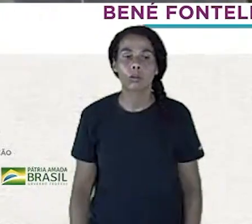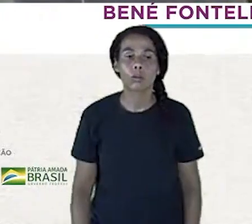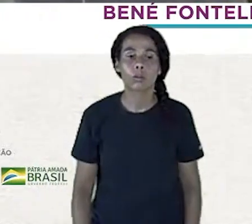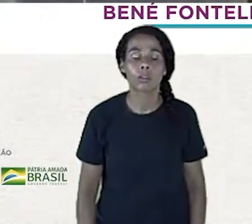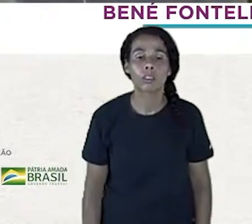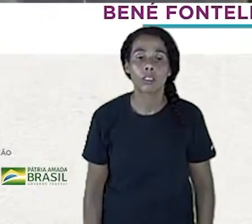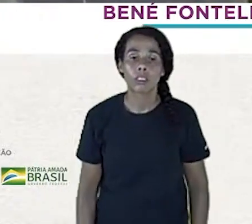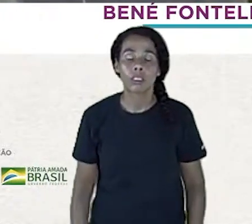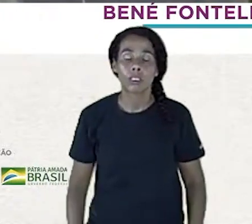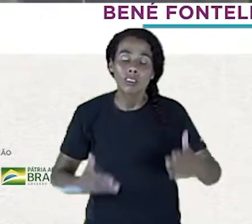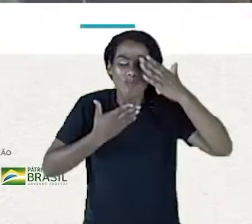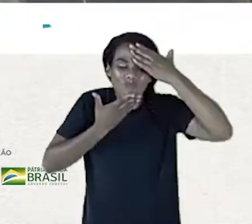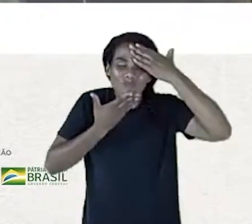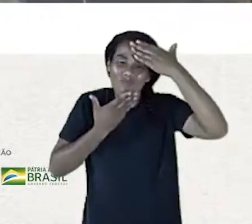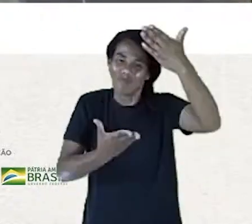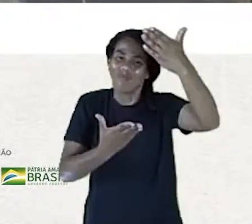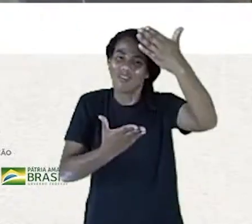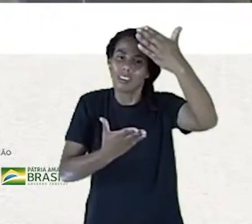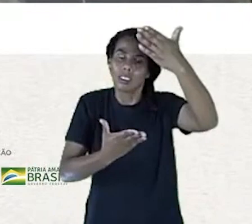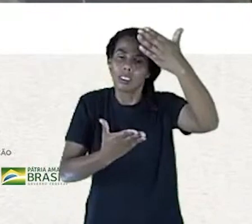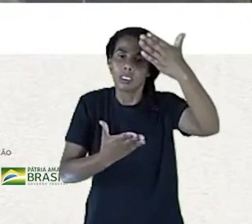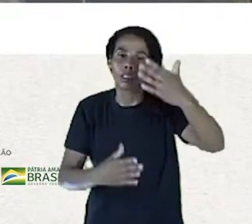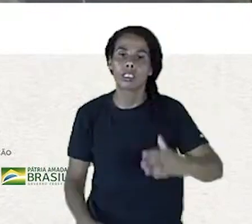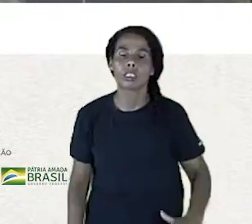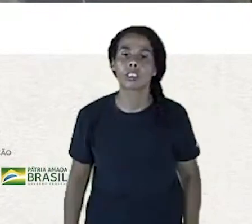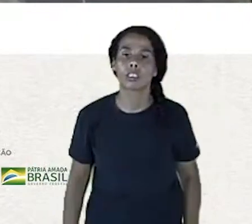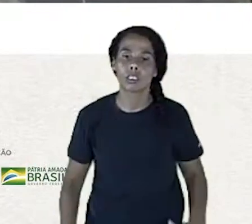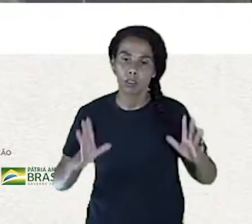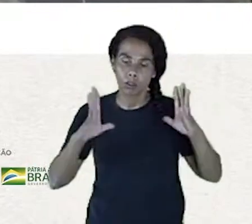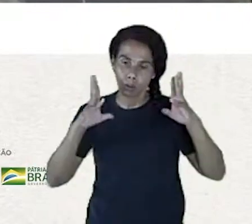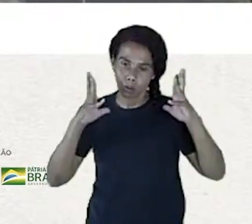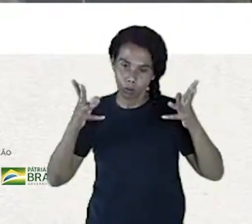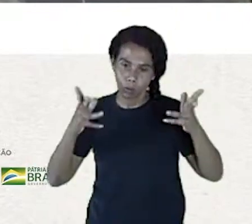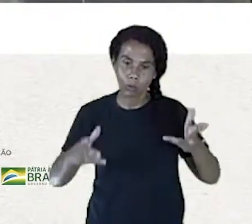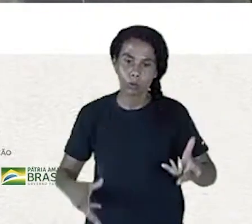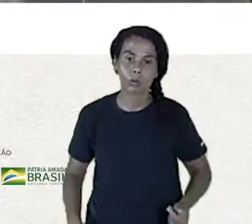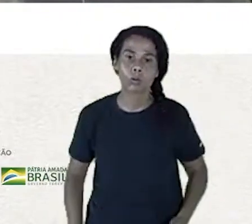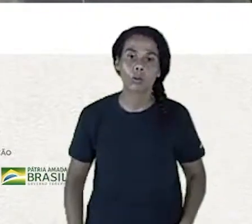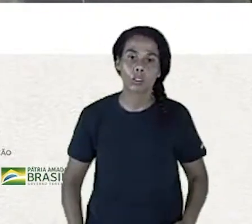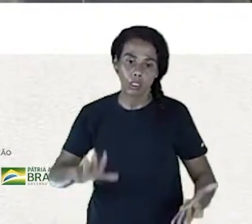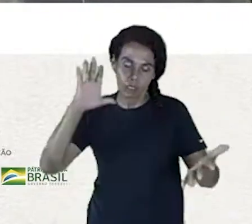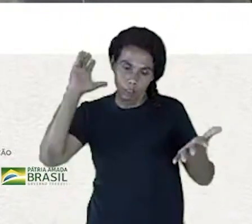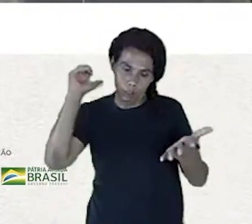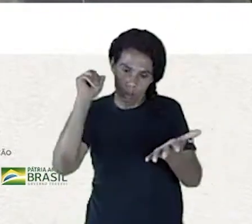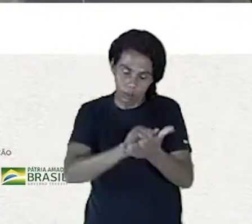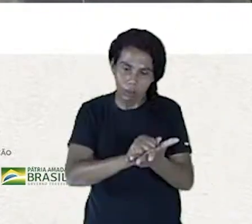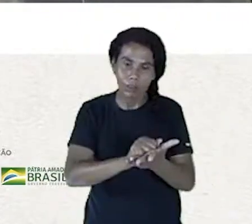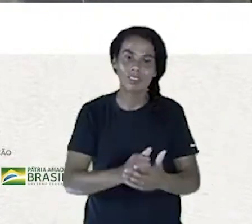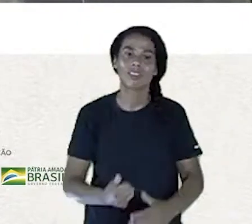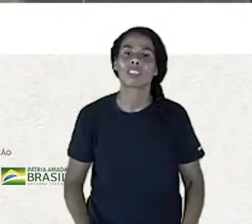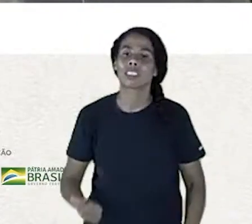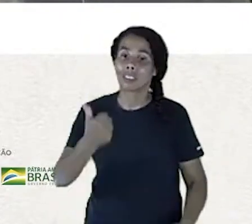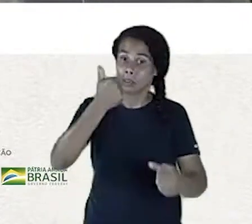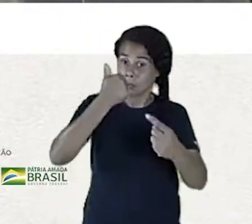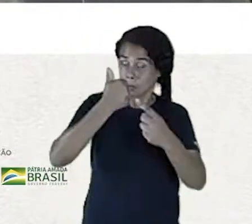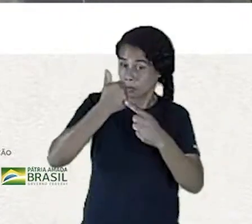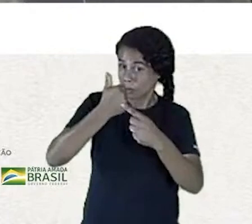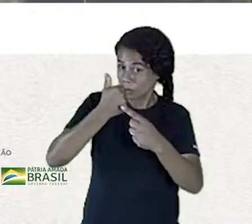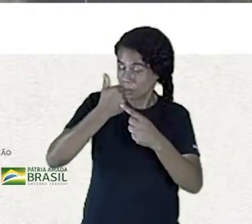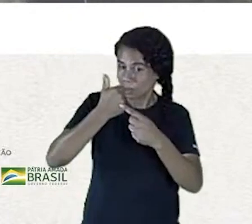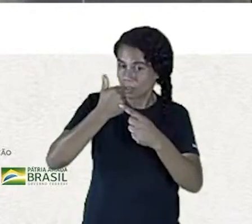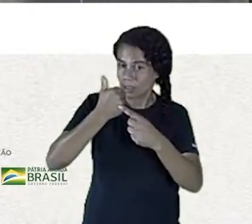peço que inscrevam aí na nossa página do YouTube, por favor, curtam. Agradecer tanta gente boa,